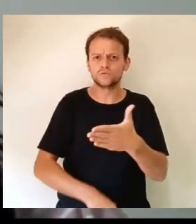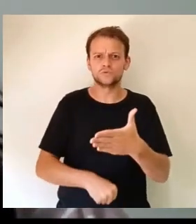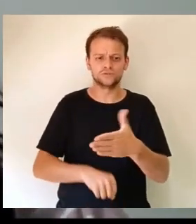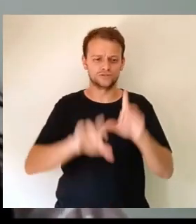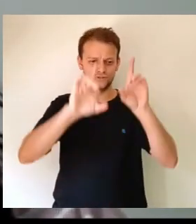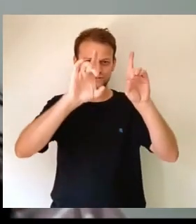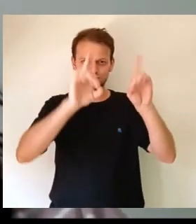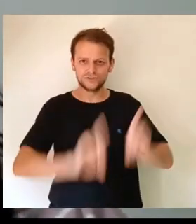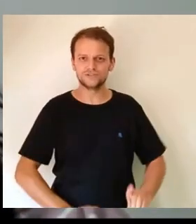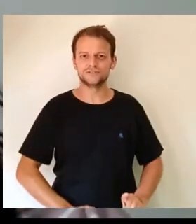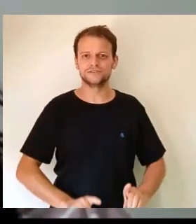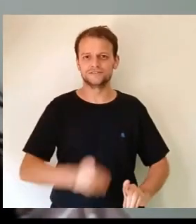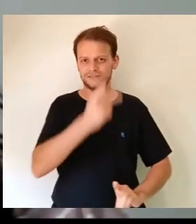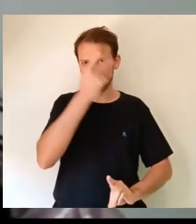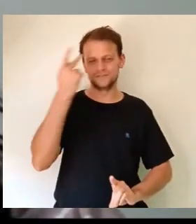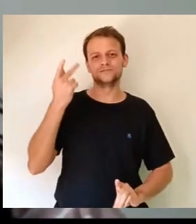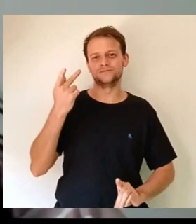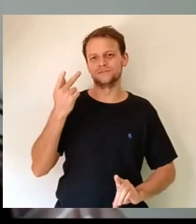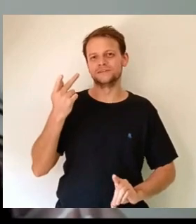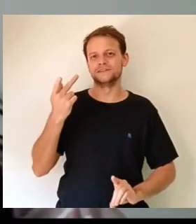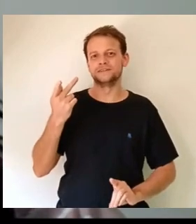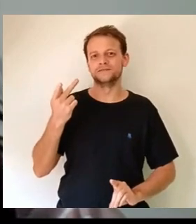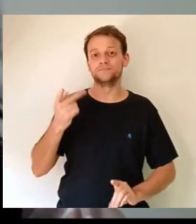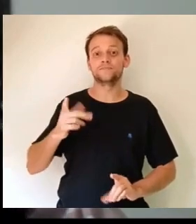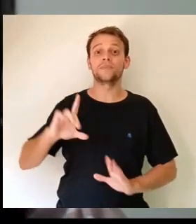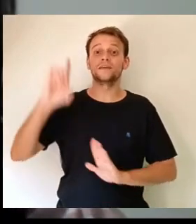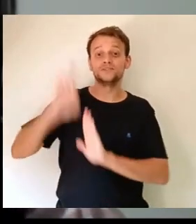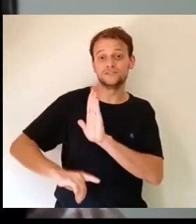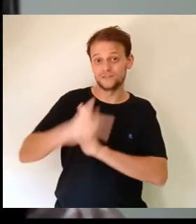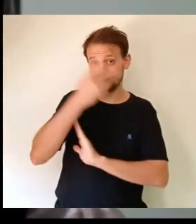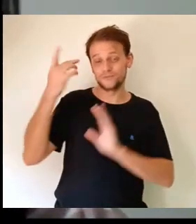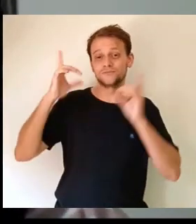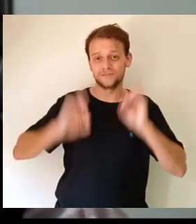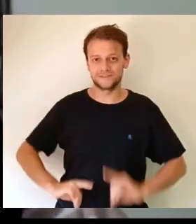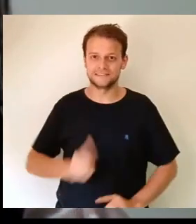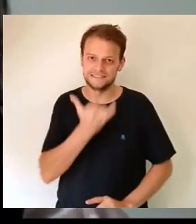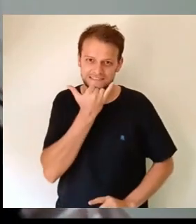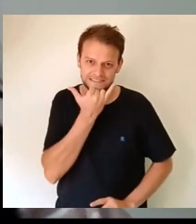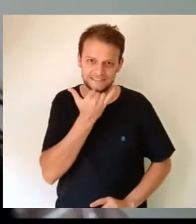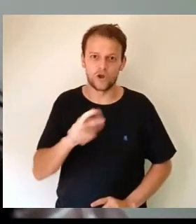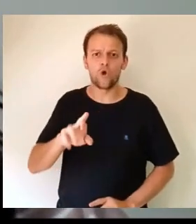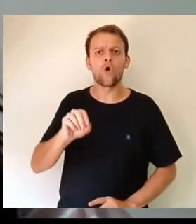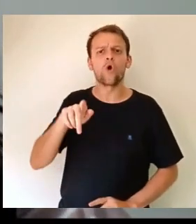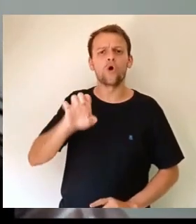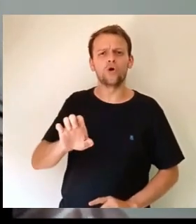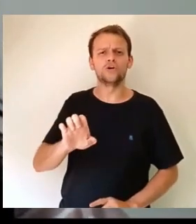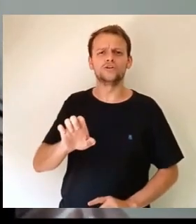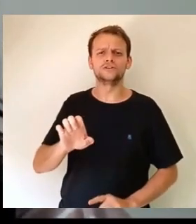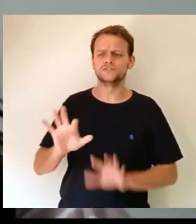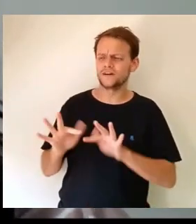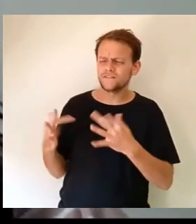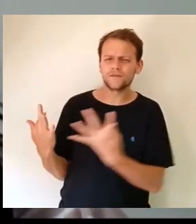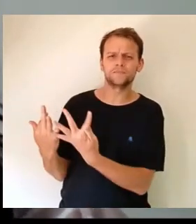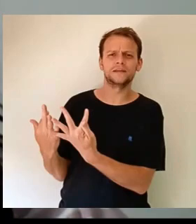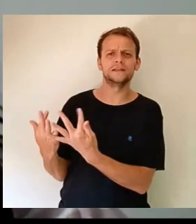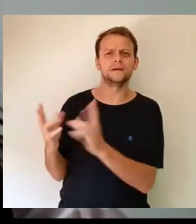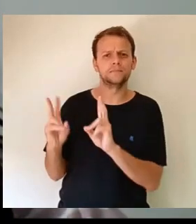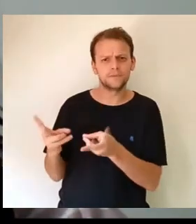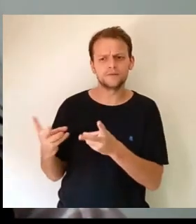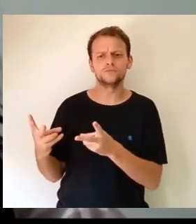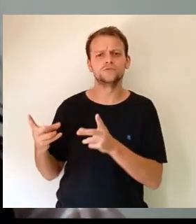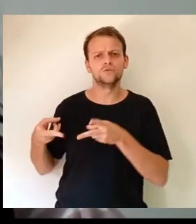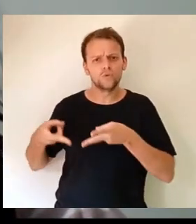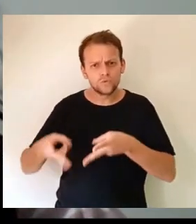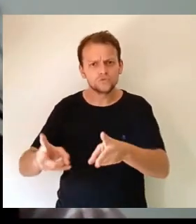e lutas, para o direito às pessoas com deficiência, né? E o Roger, junto com a irmã